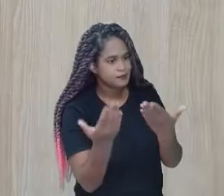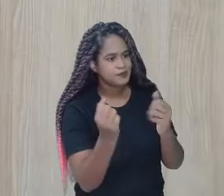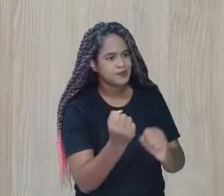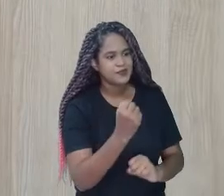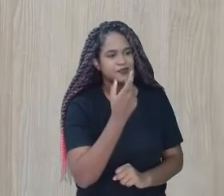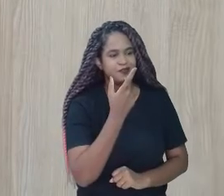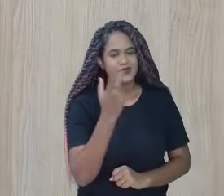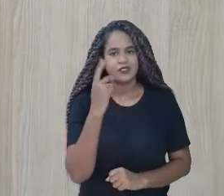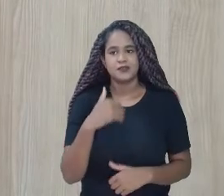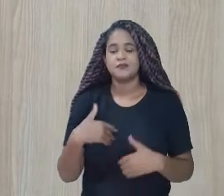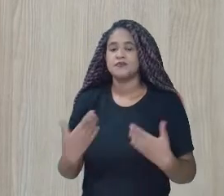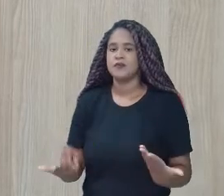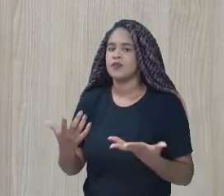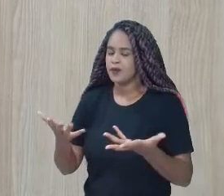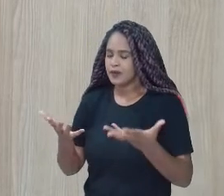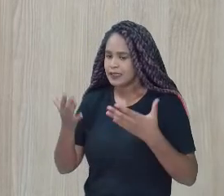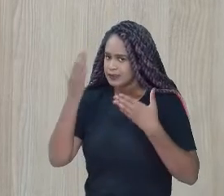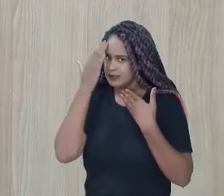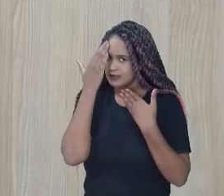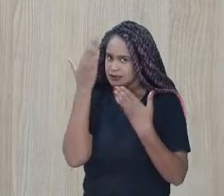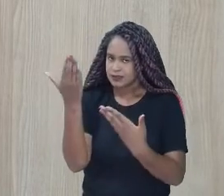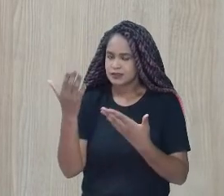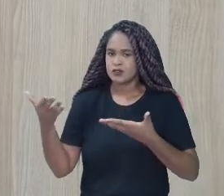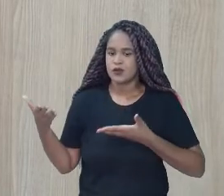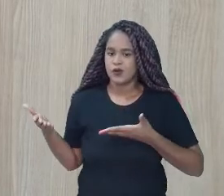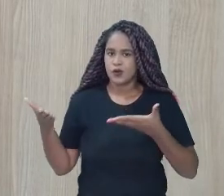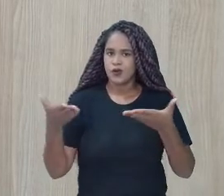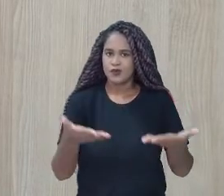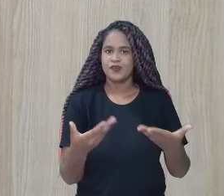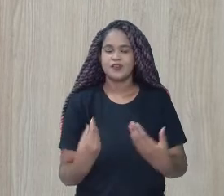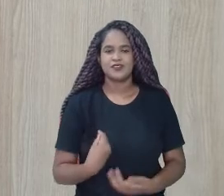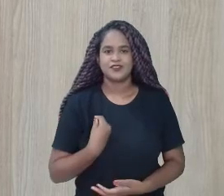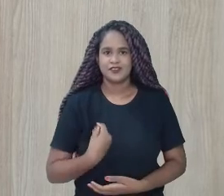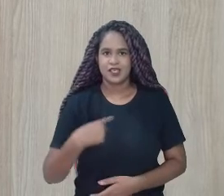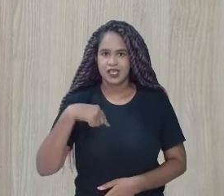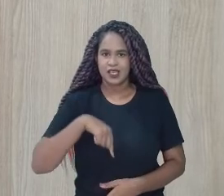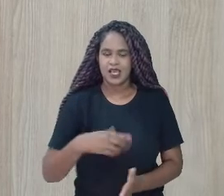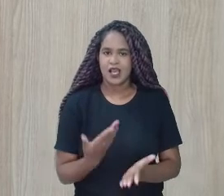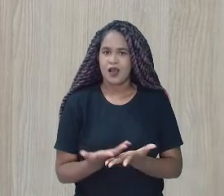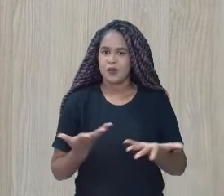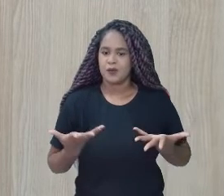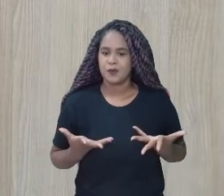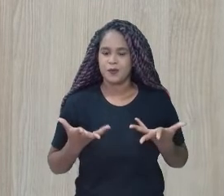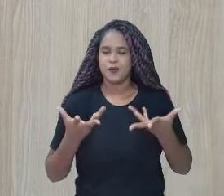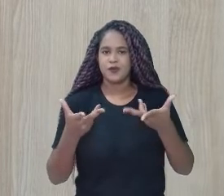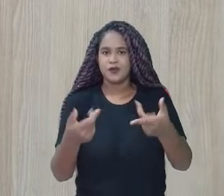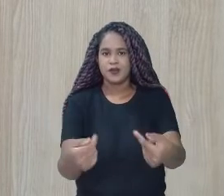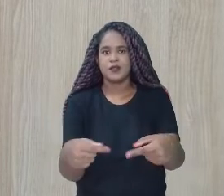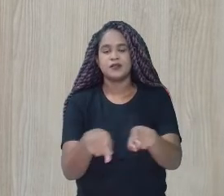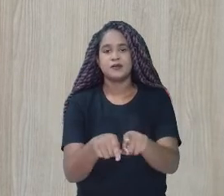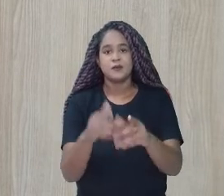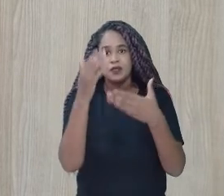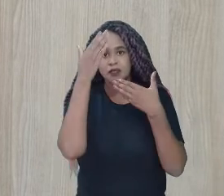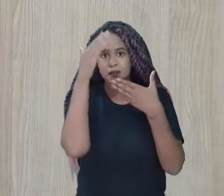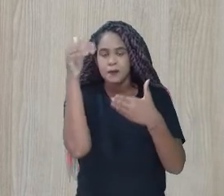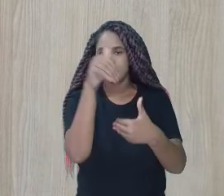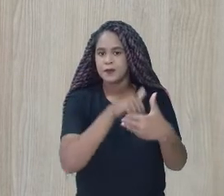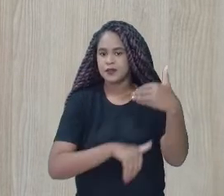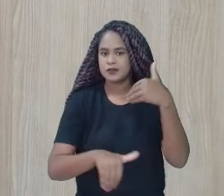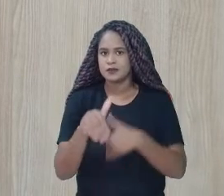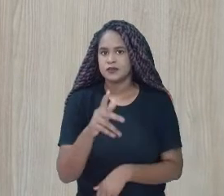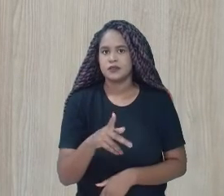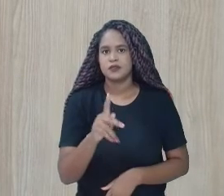alunos. Eu é que agradeço aqui o convite, né, de estar nessa aula aqui maravilhosa. Agradeço a participação também